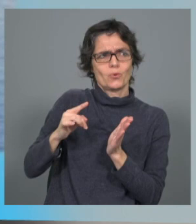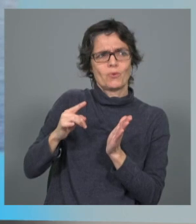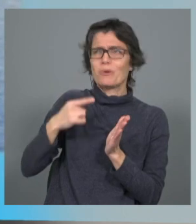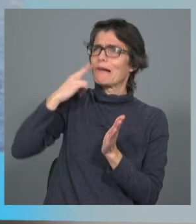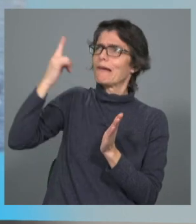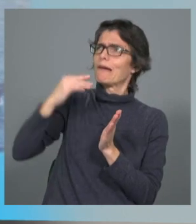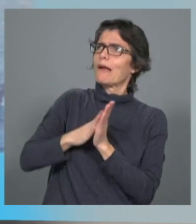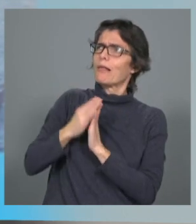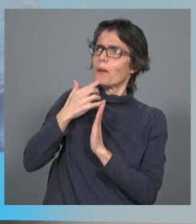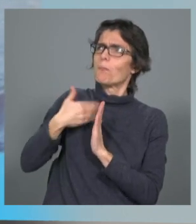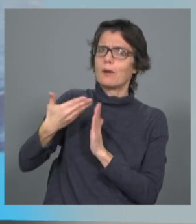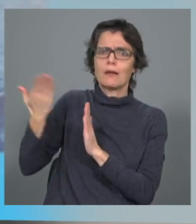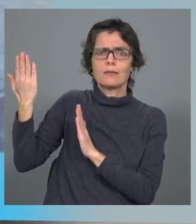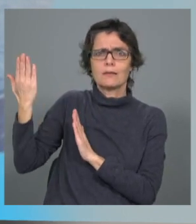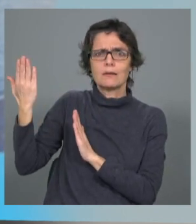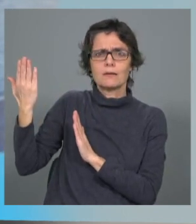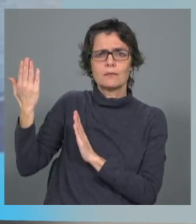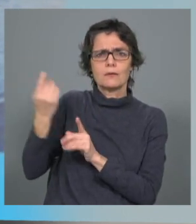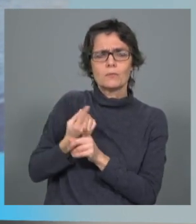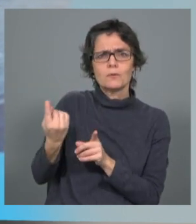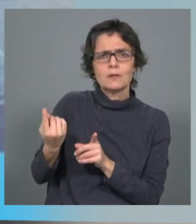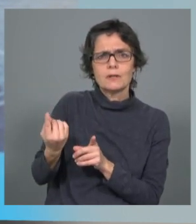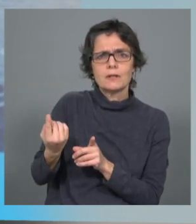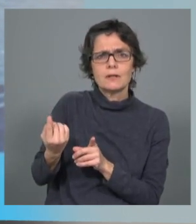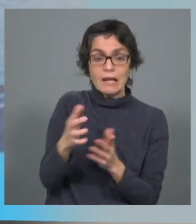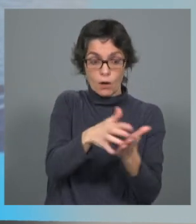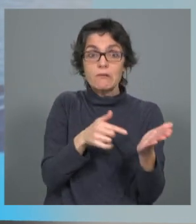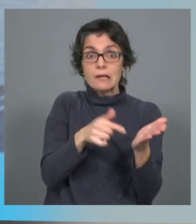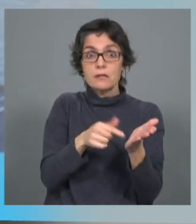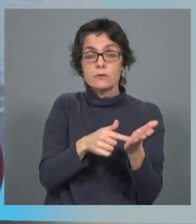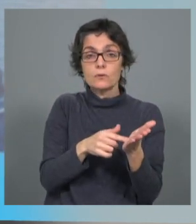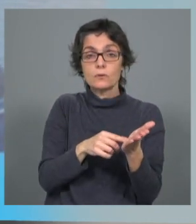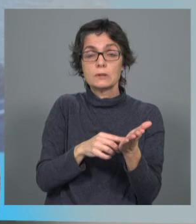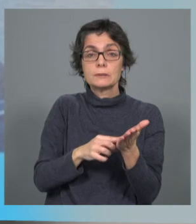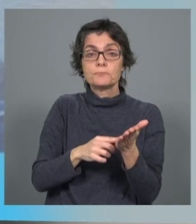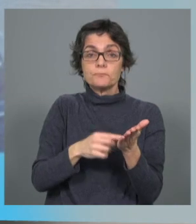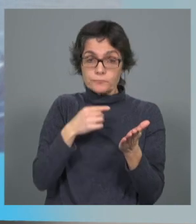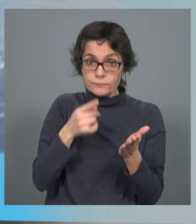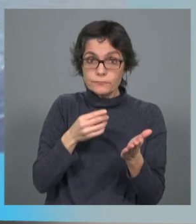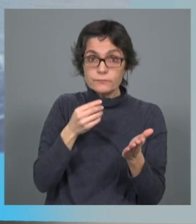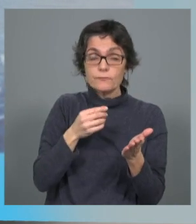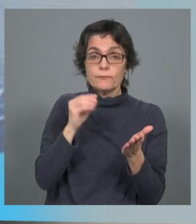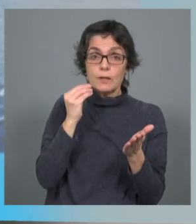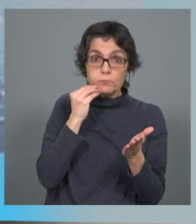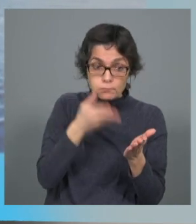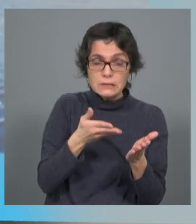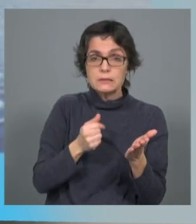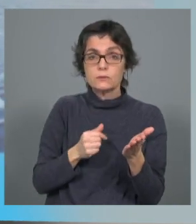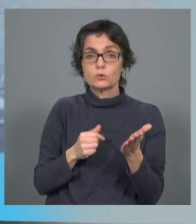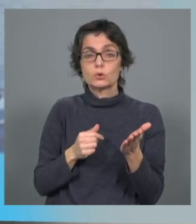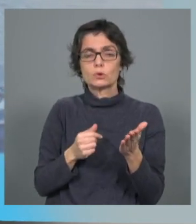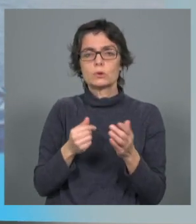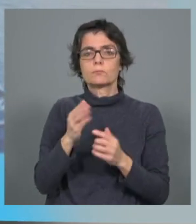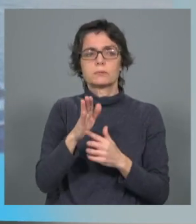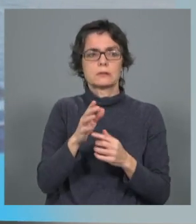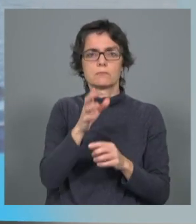para que ele seja fiel a mim e me proponha. E o que o texto sublinha é esta mudança de paradigma, porque o que nós vemos é que no contexto da